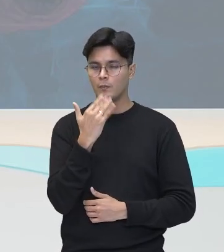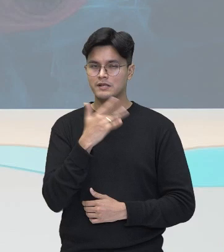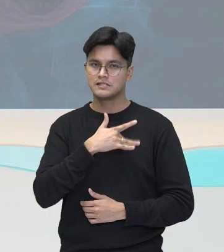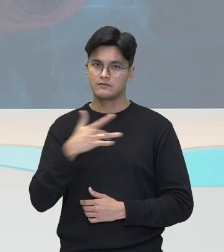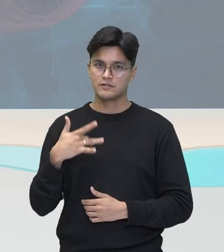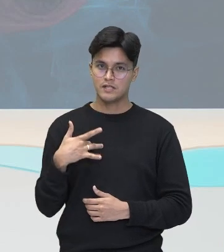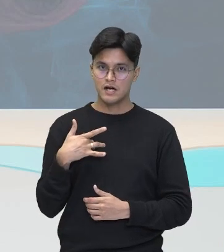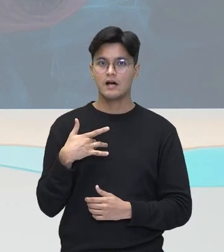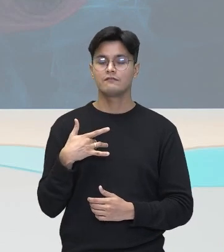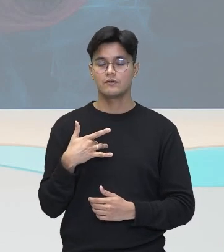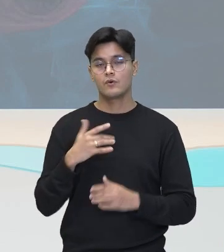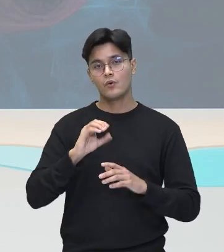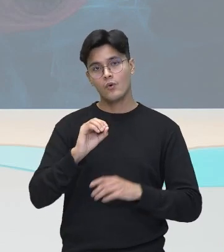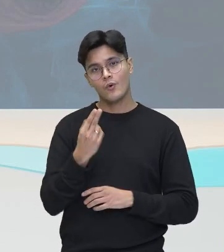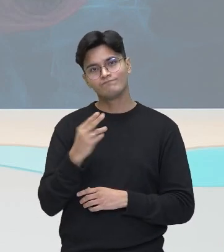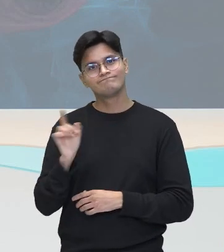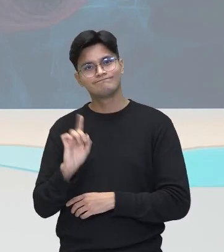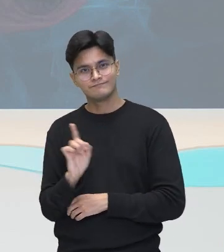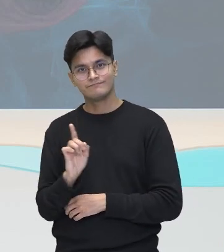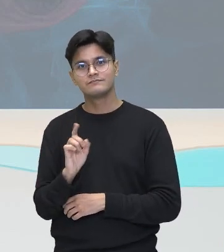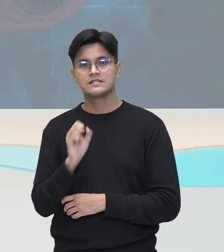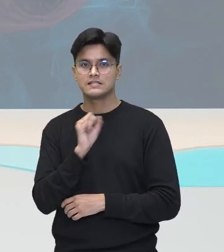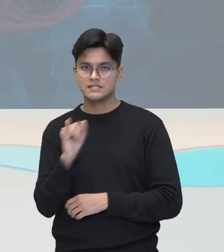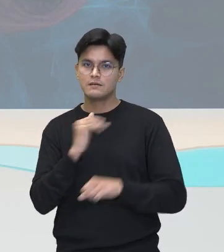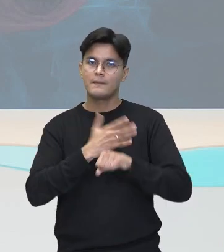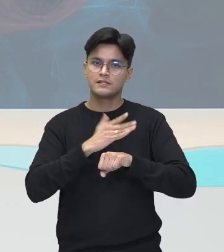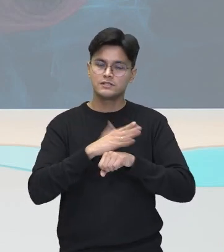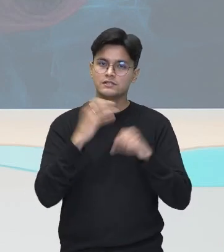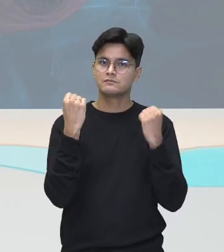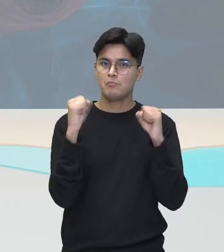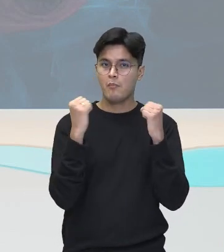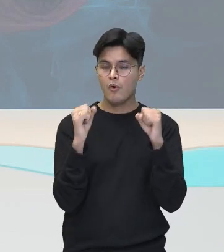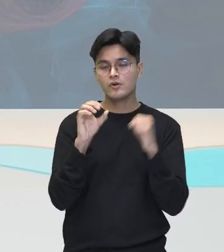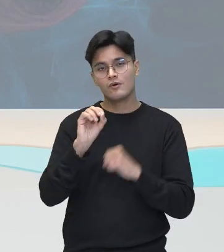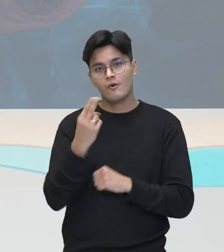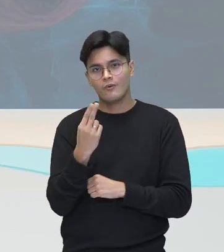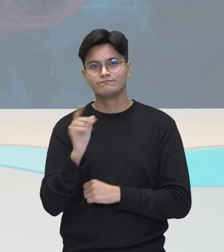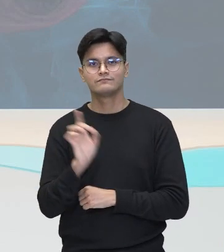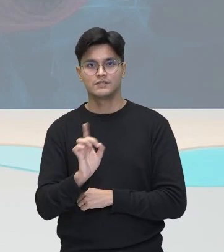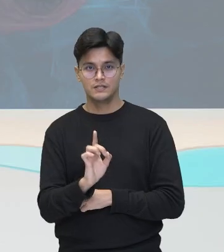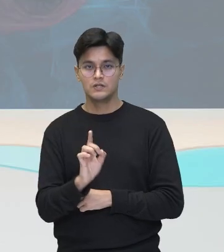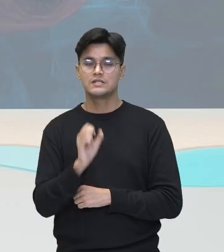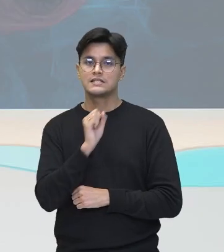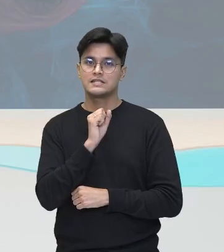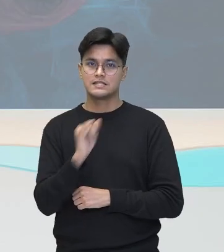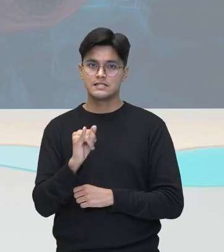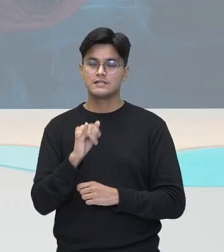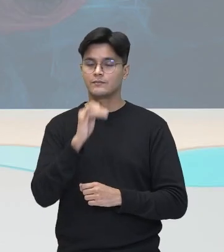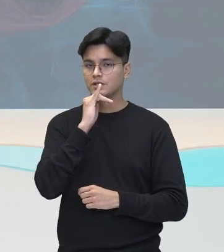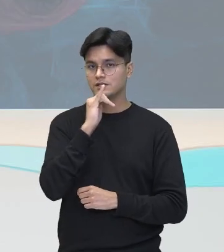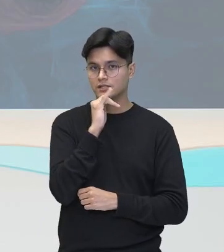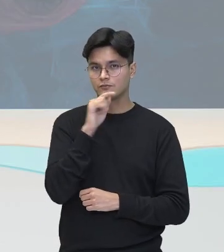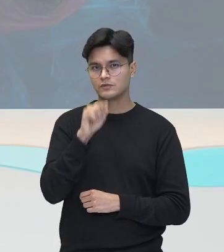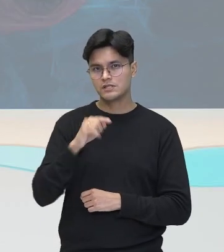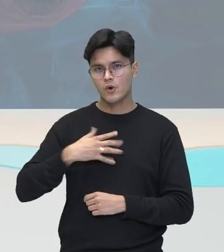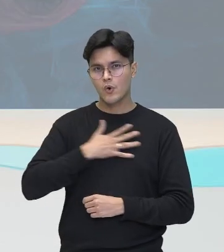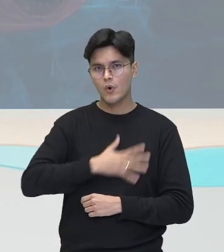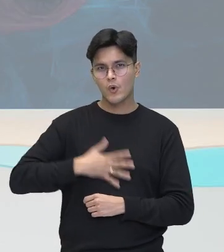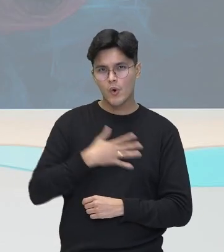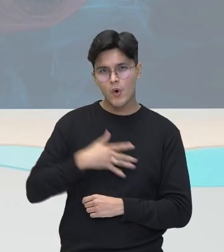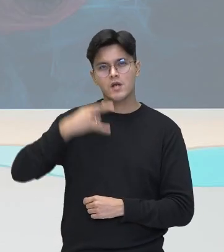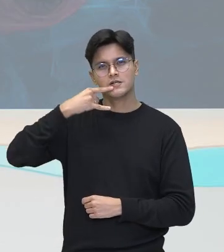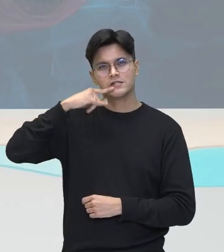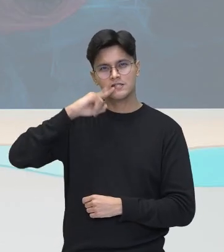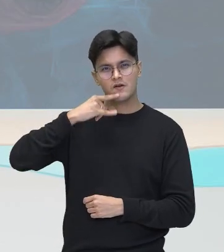não. Ser uma pessoa ativa ou não, né? Se você também for uma pessoa que gosta muito de cerveja, né?